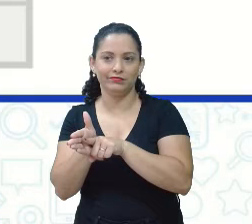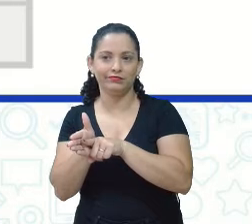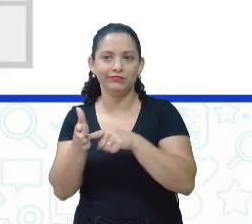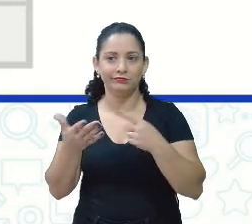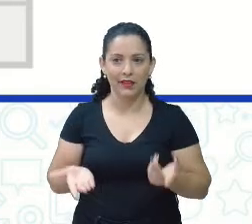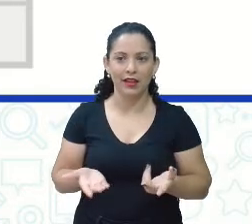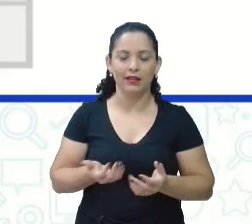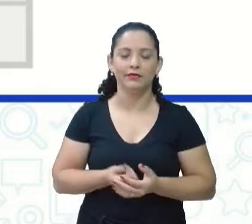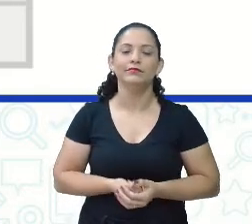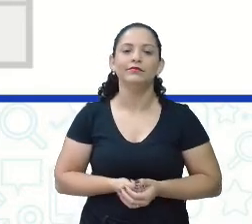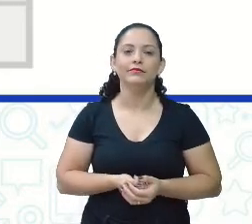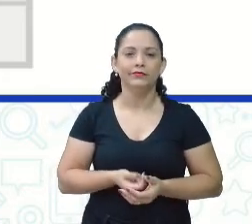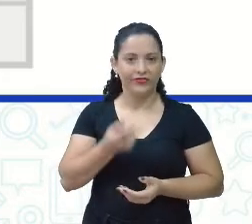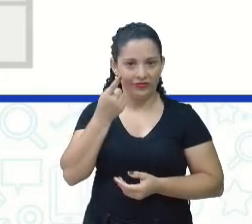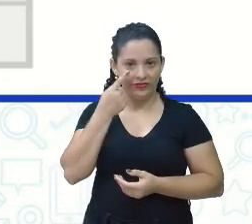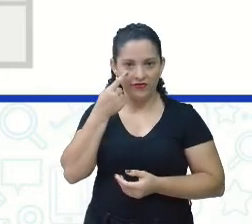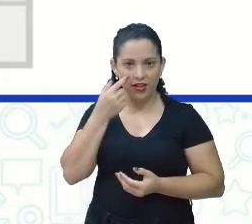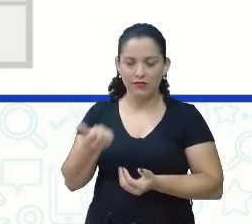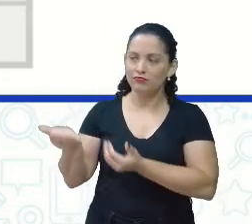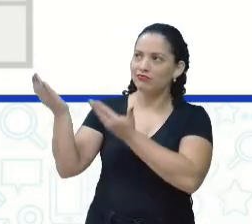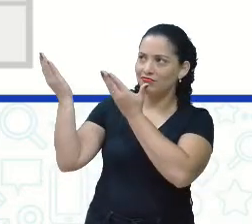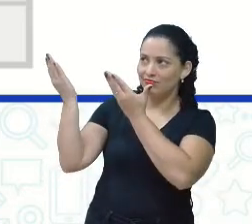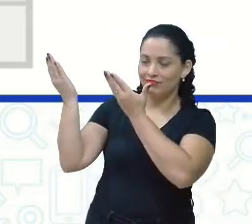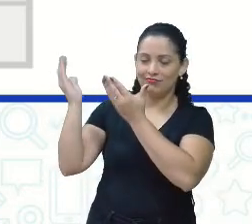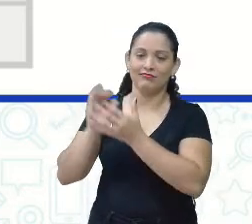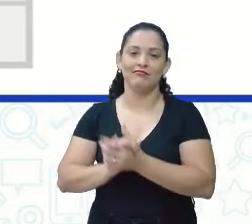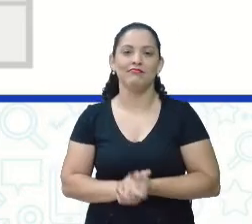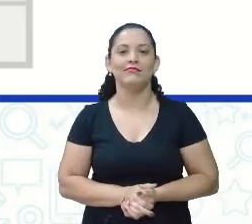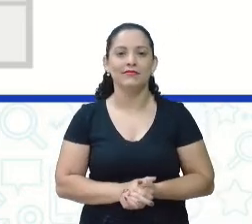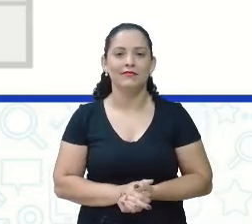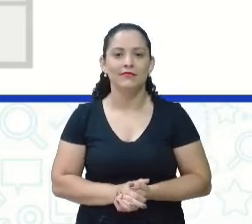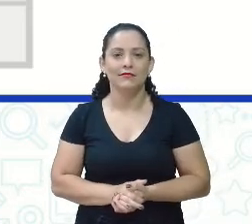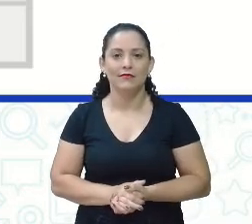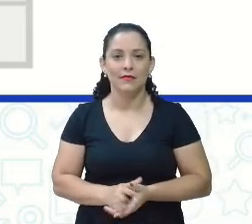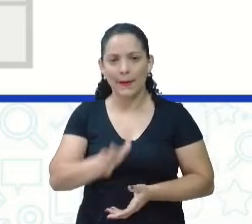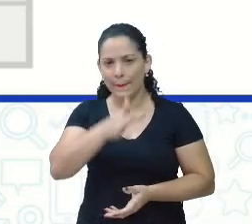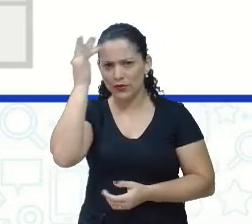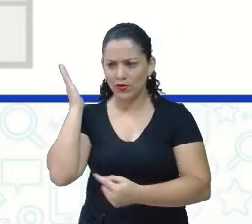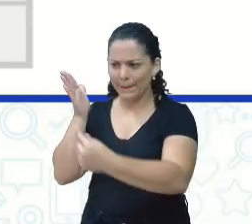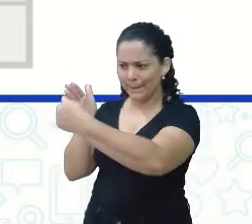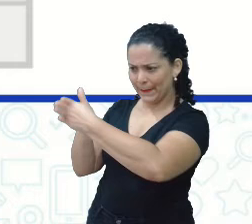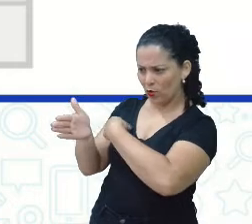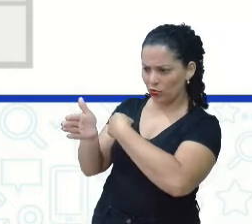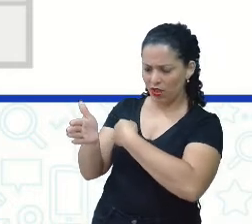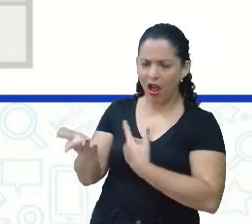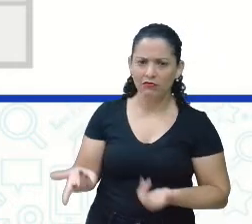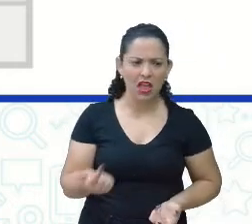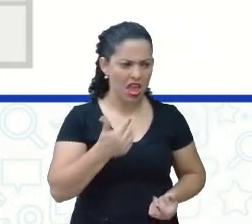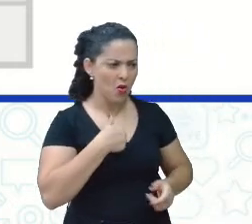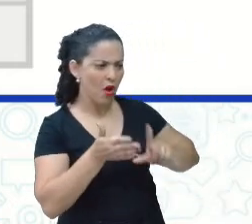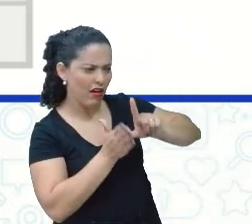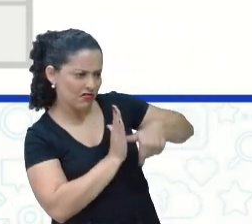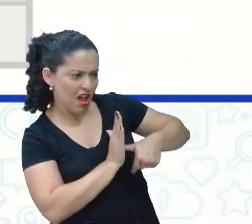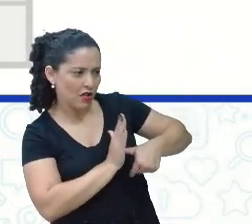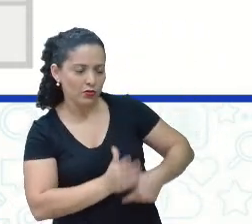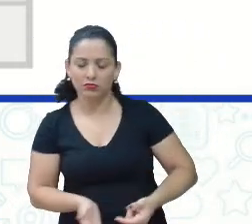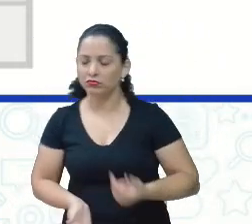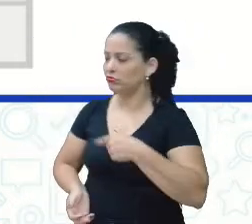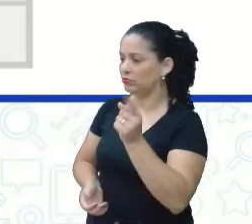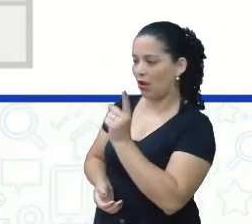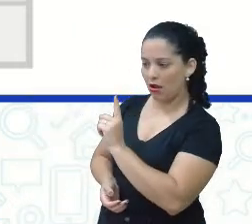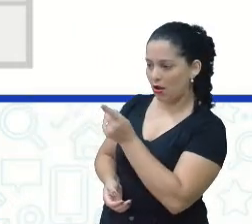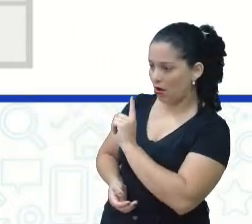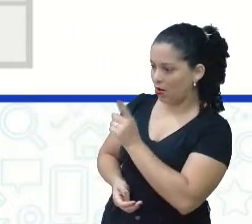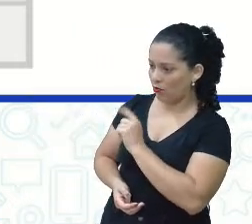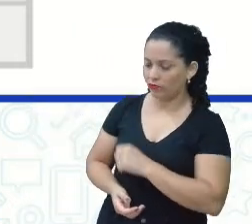yes, you are. No, you aren't. Então alguém está perguntando, eu estou atrasado, e alguém vai responder, sim, você está. Não, você não está.